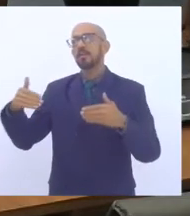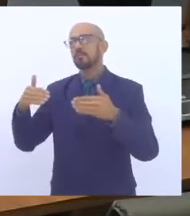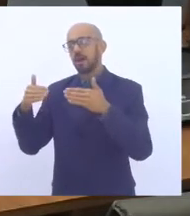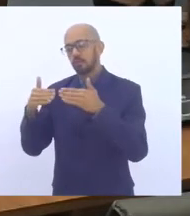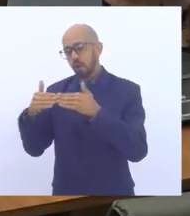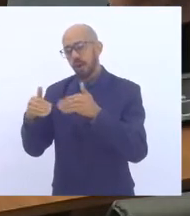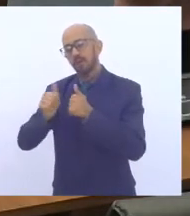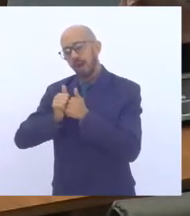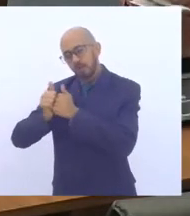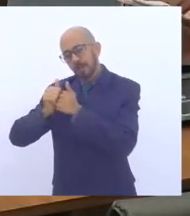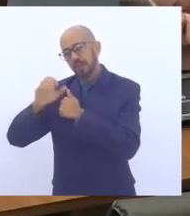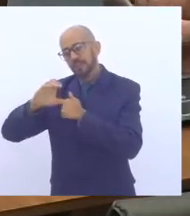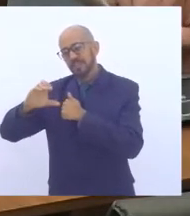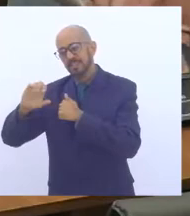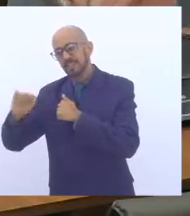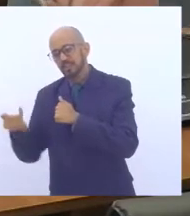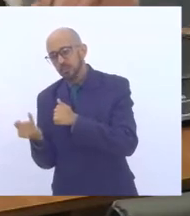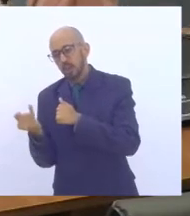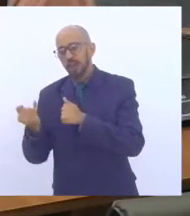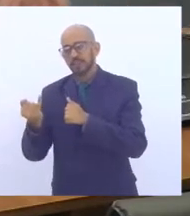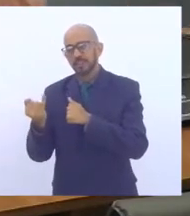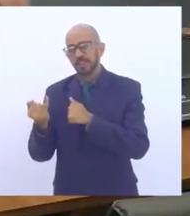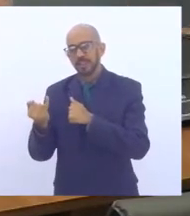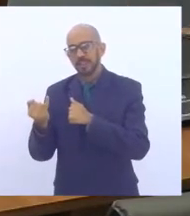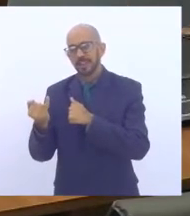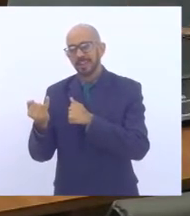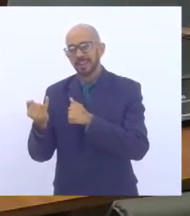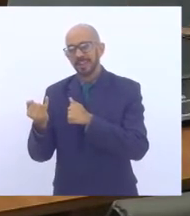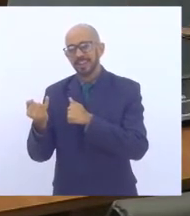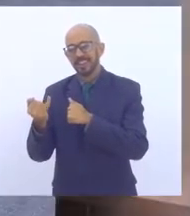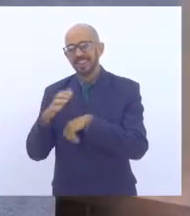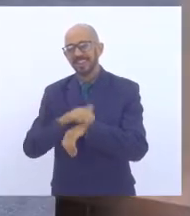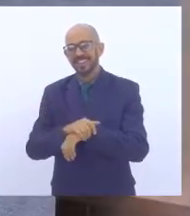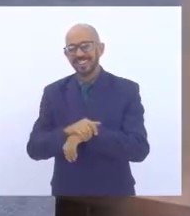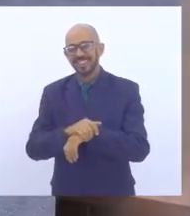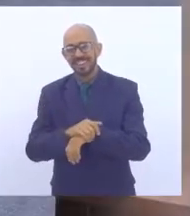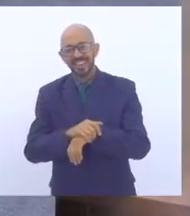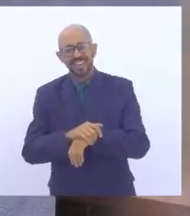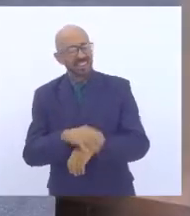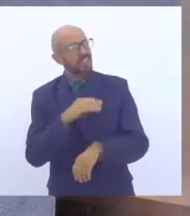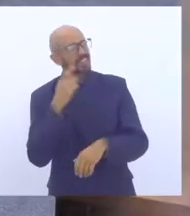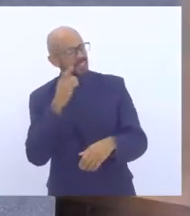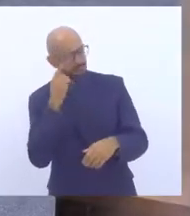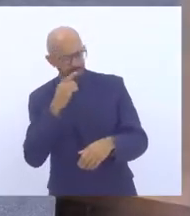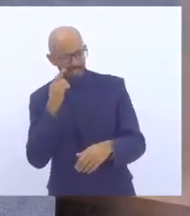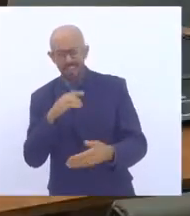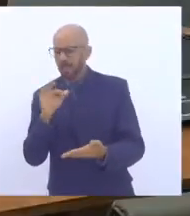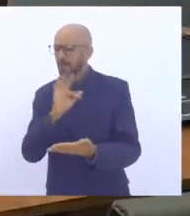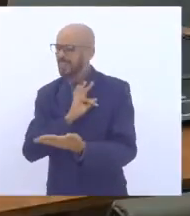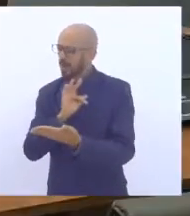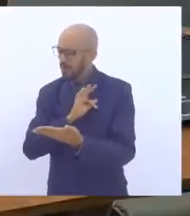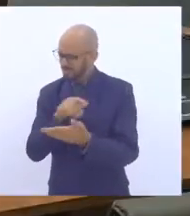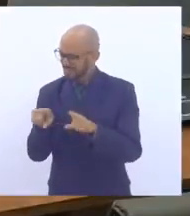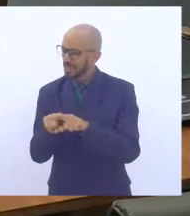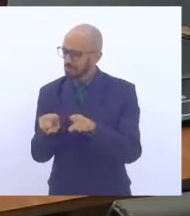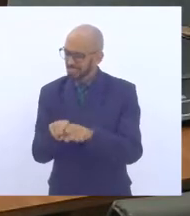acompanhante CJ Qual o salário da deputada Martha Rocha a